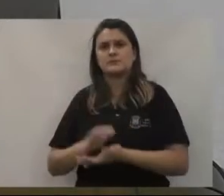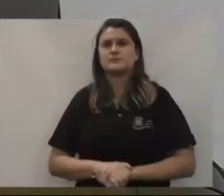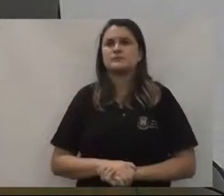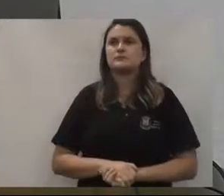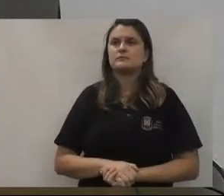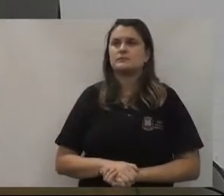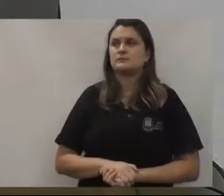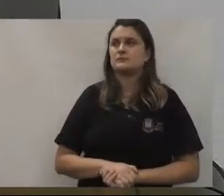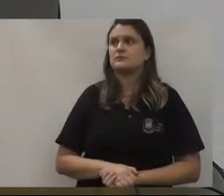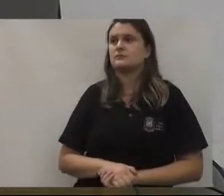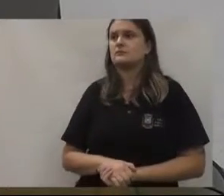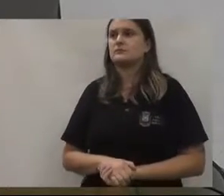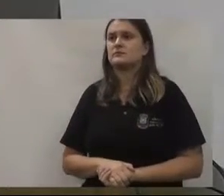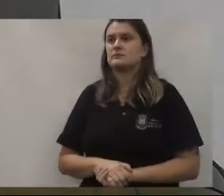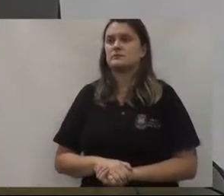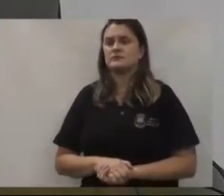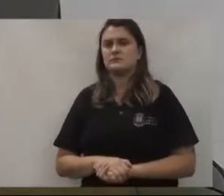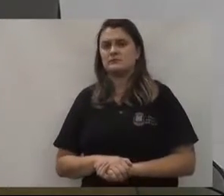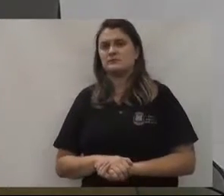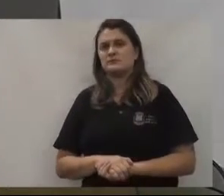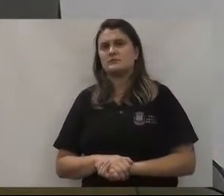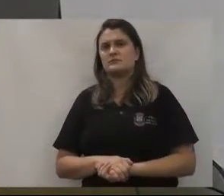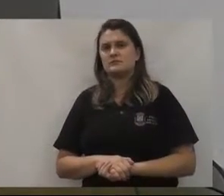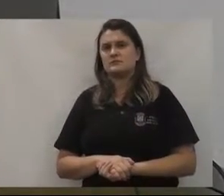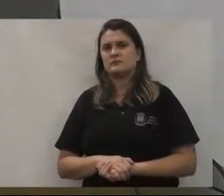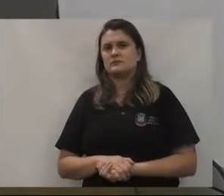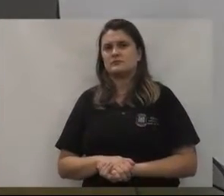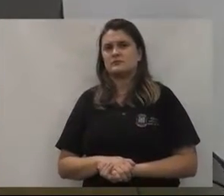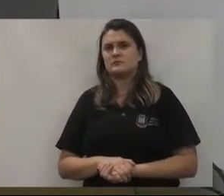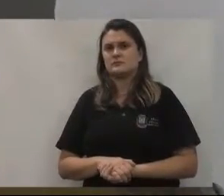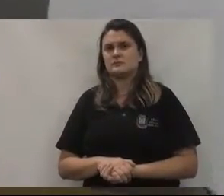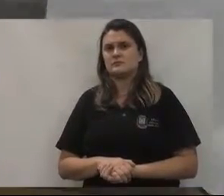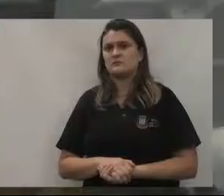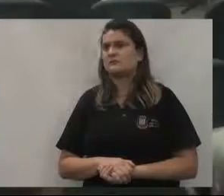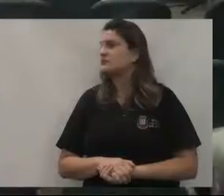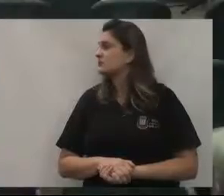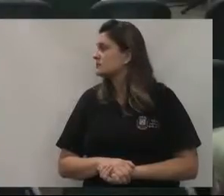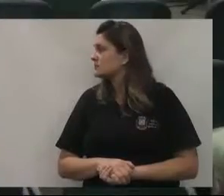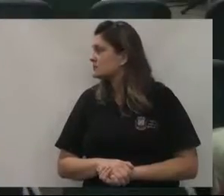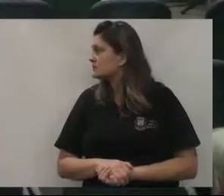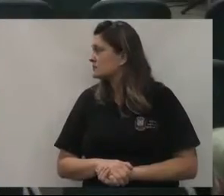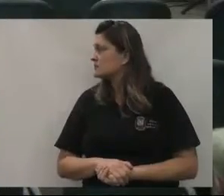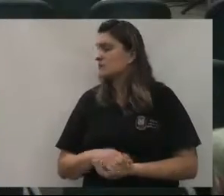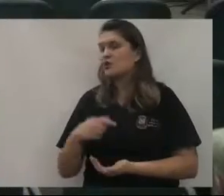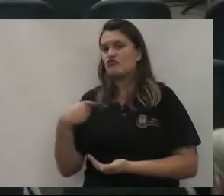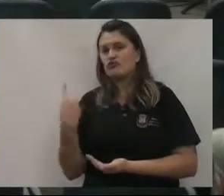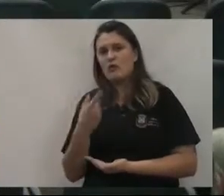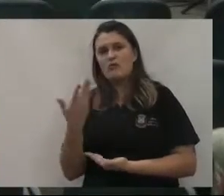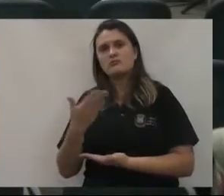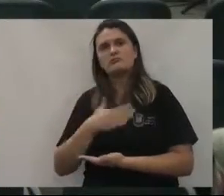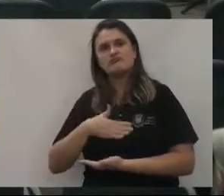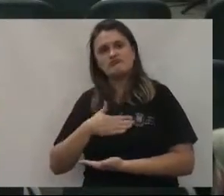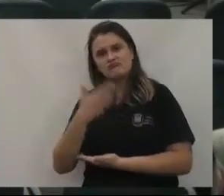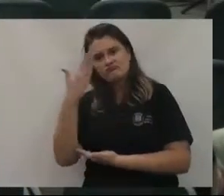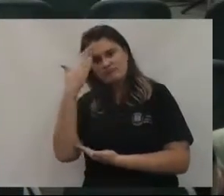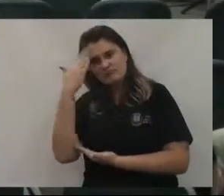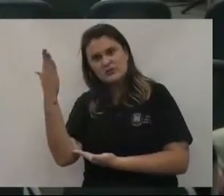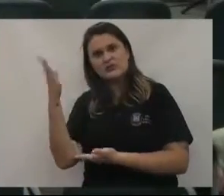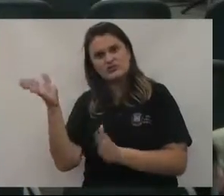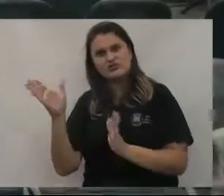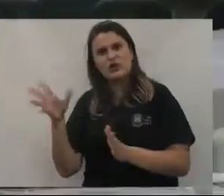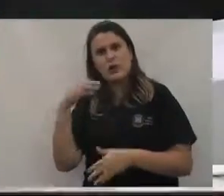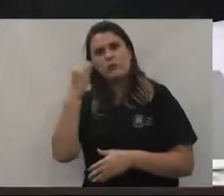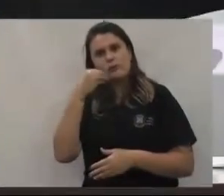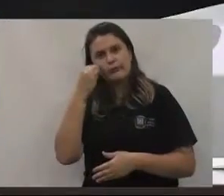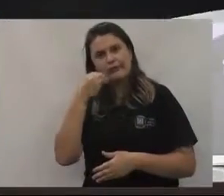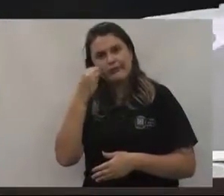senhor presidente, senhores vereadores. Até uma próxima oportunidade. Senhor Berlato, gostaria de agradecer a sua explanação. O senhor já teve oportunidade